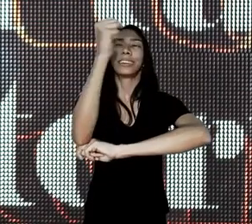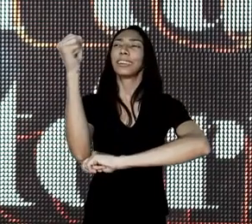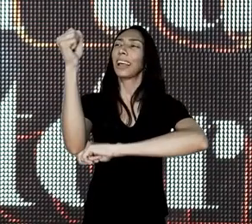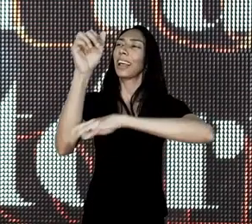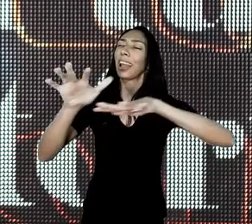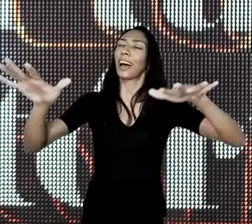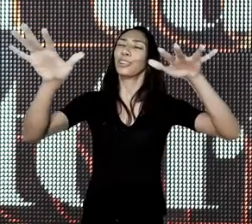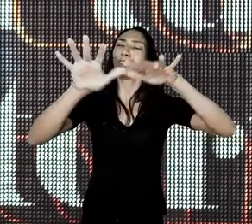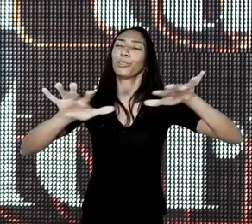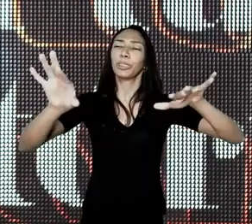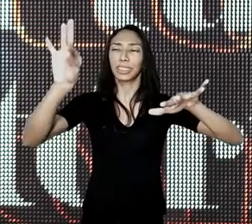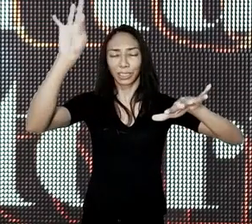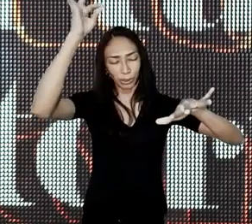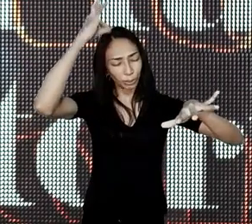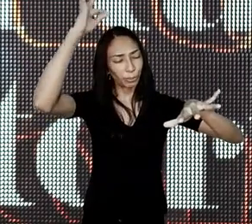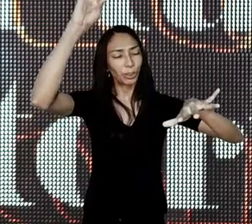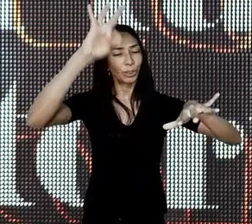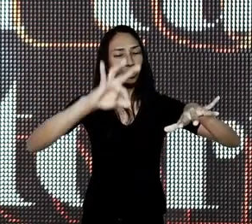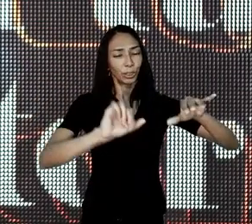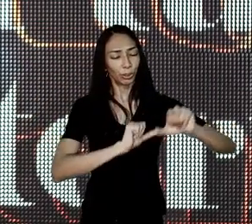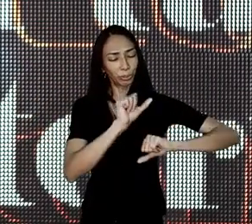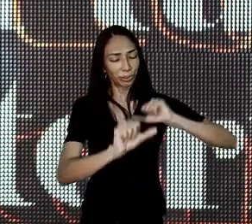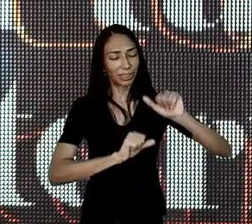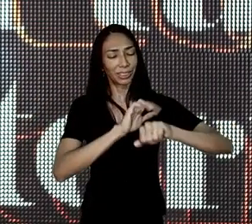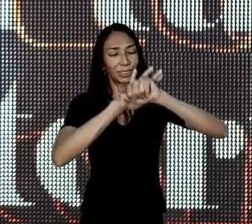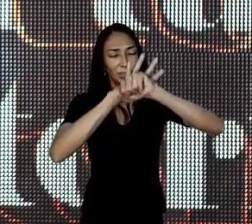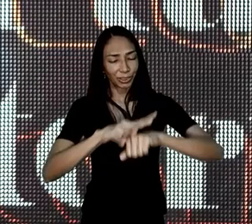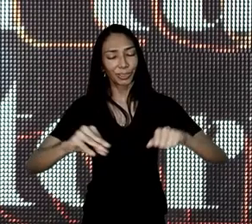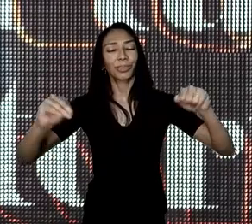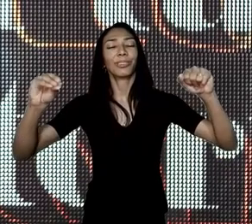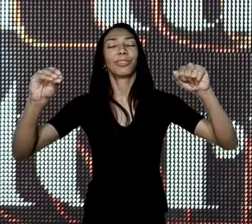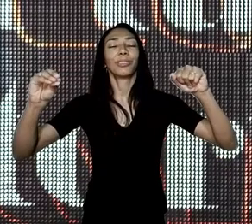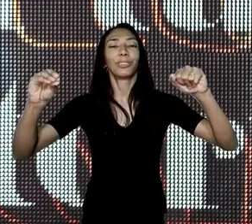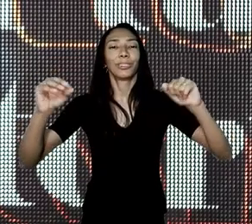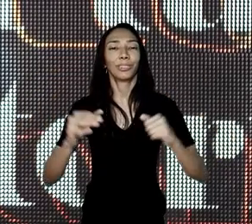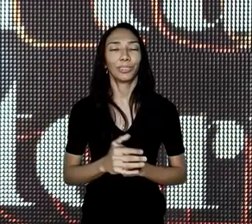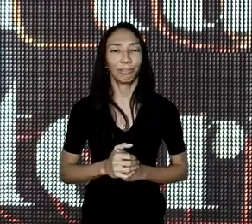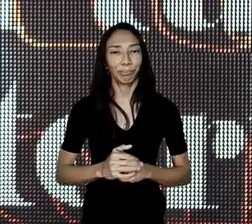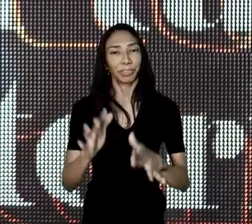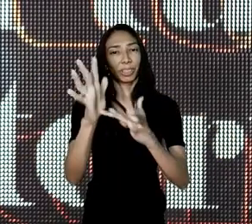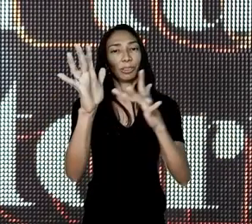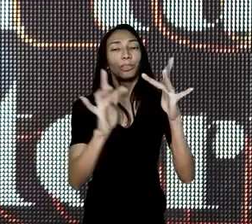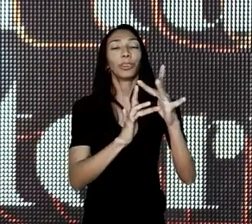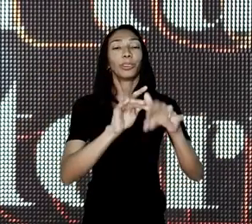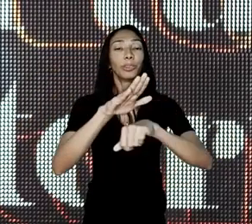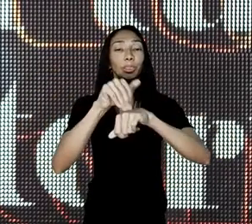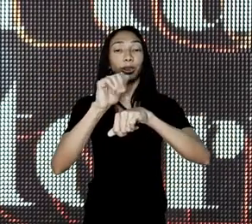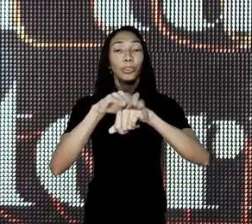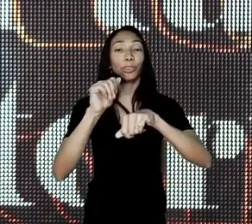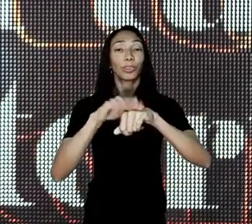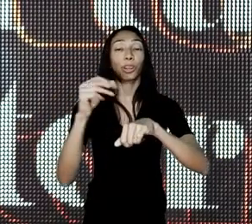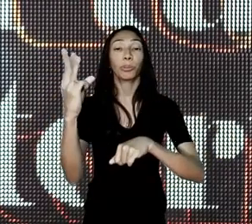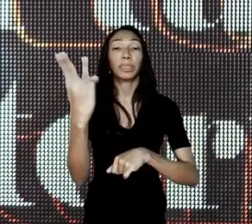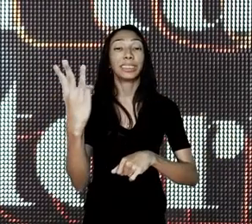atmosfera poderosa de transformação, de cura. Jesus chama